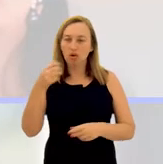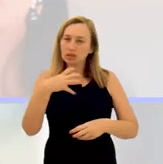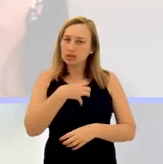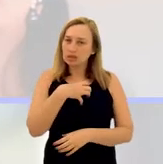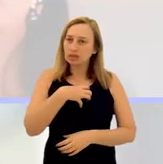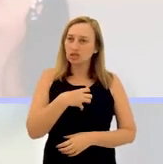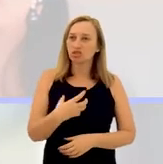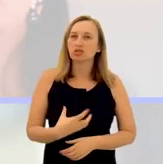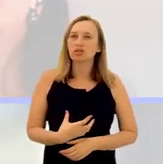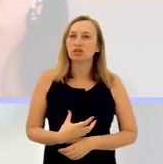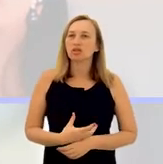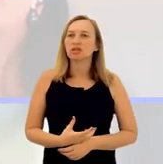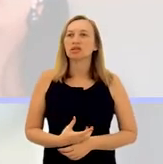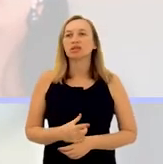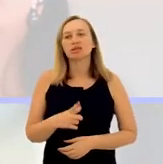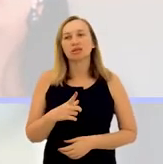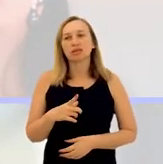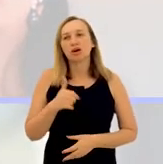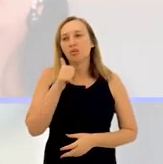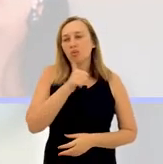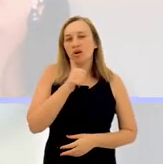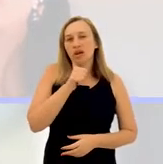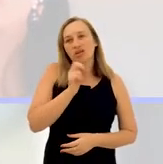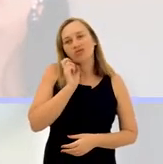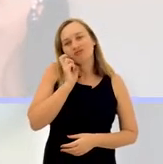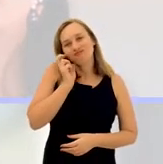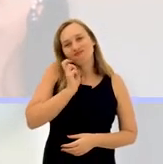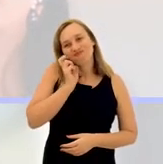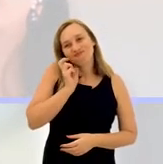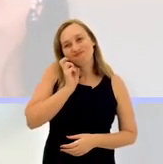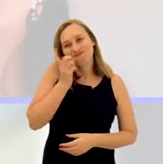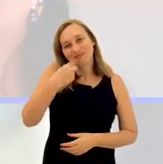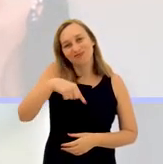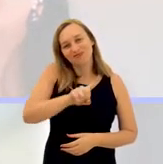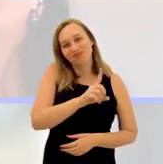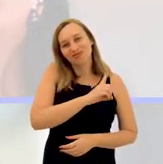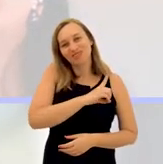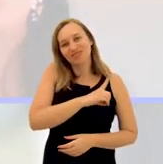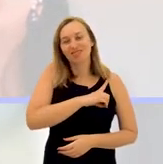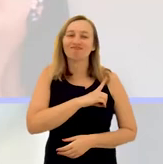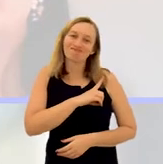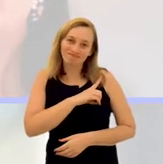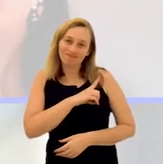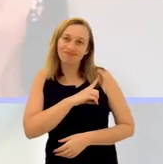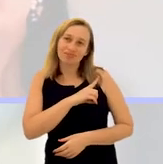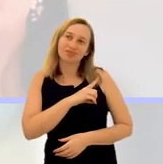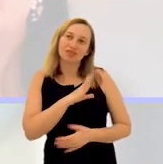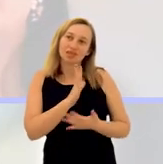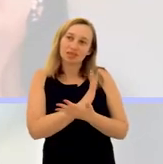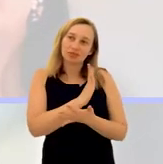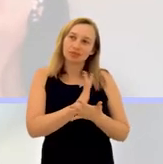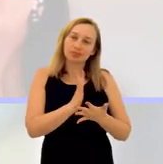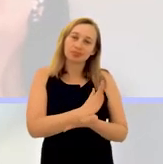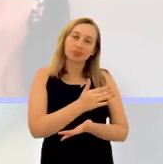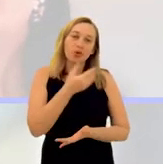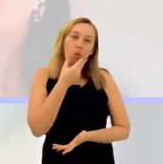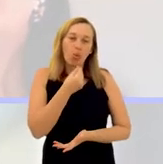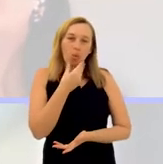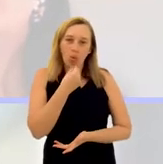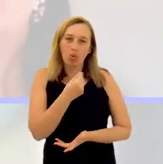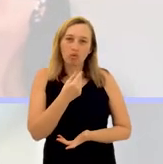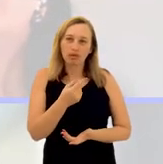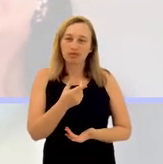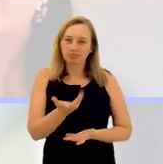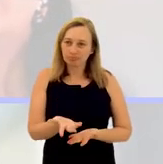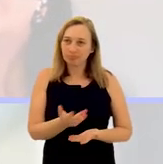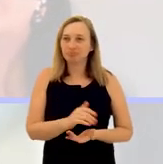muitas melhoras nesse sentido, ainda a mulher se sente constrangida de ir numa delegacia, ser atendida, às vezes, muitas vezes,